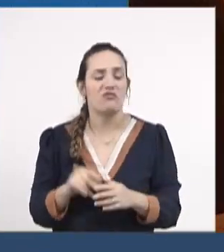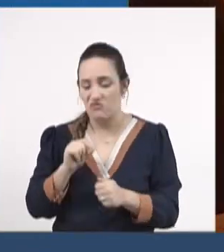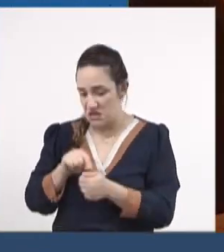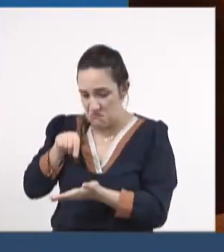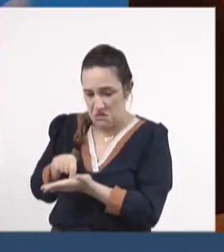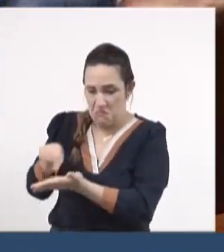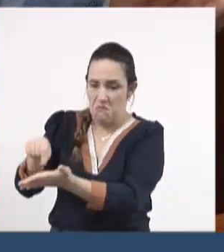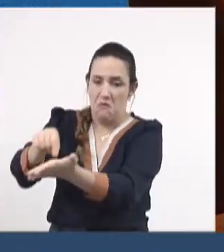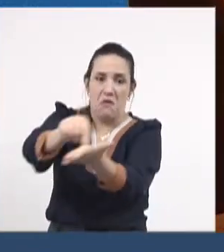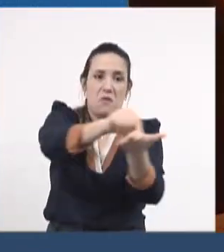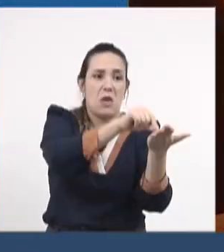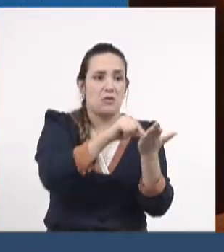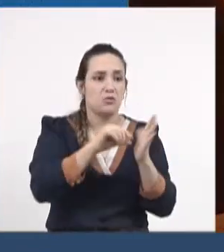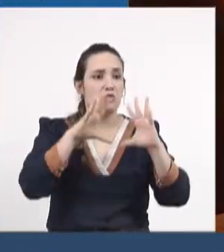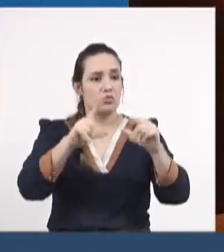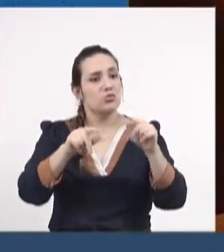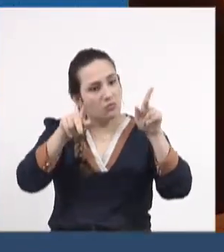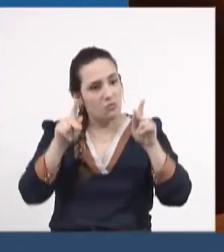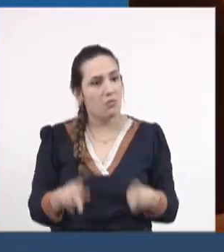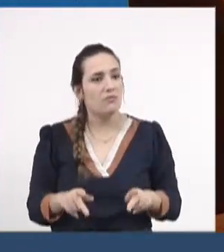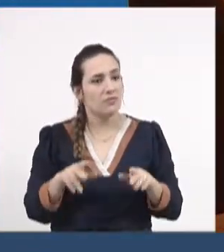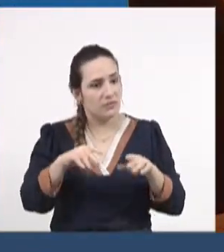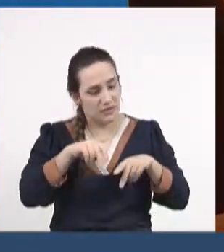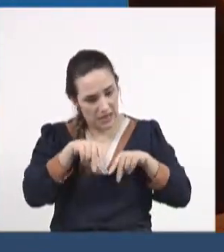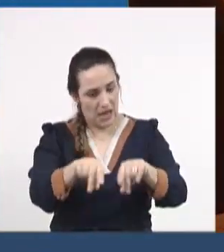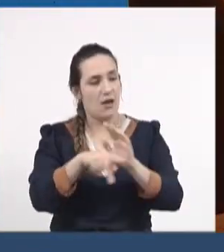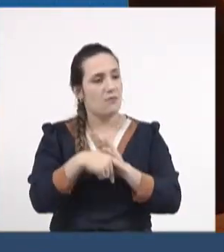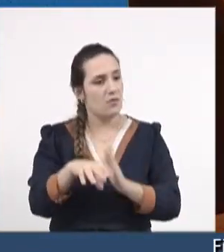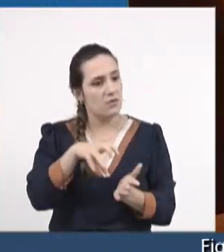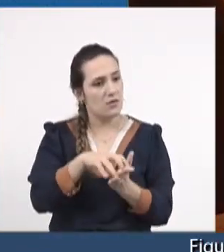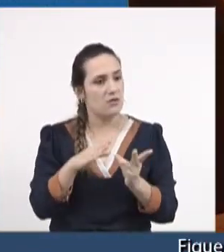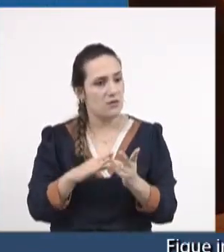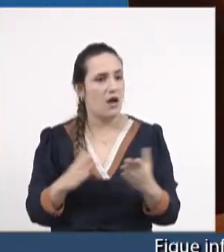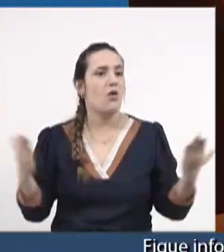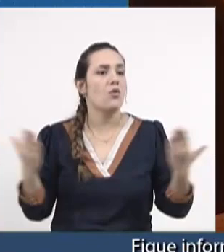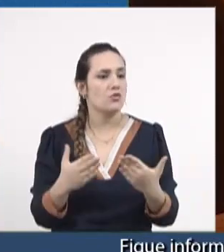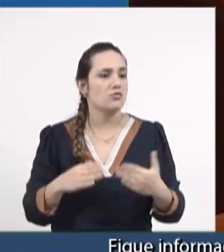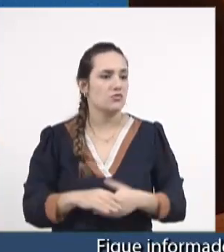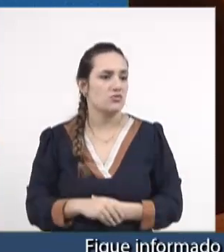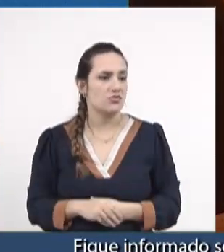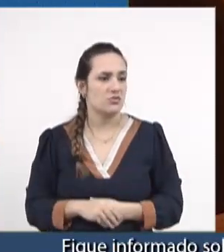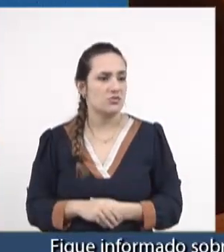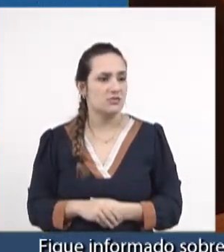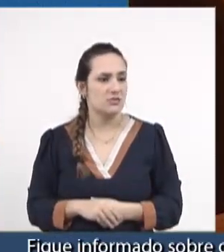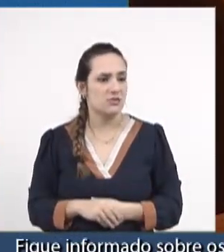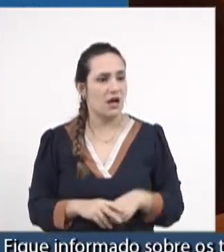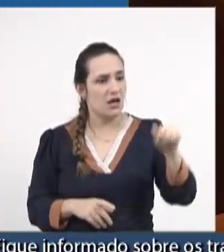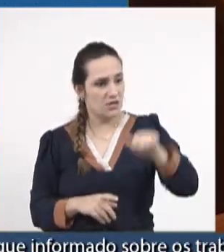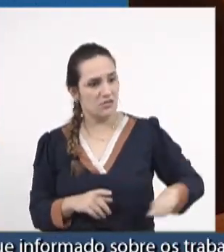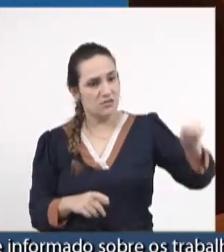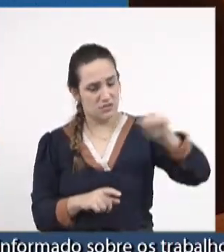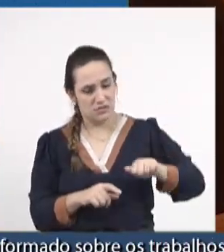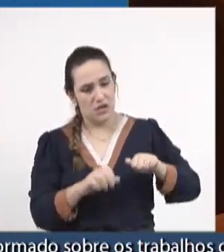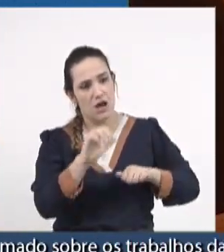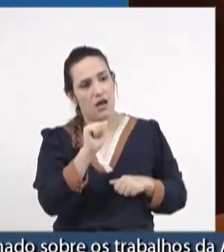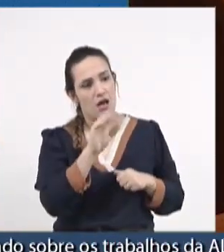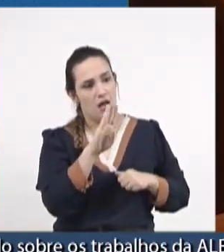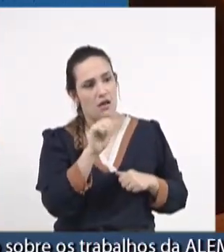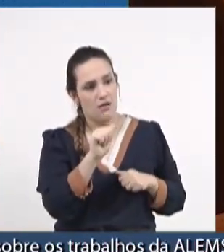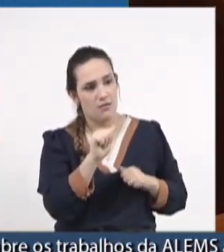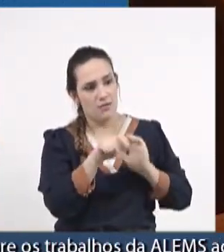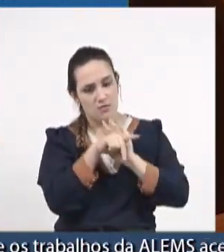um ponto como terra demarcada, e hoje a FUNAI contrata a aba, que é a Associação Brasileira de